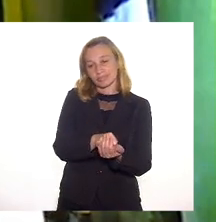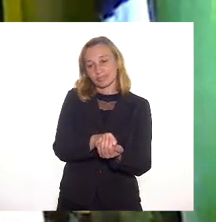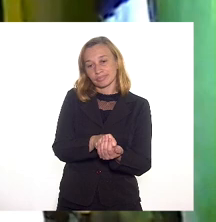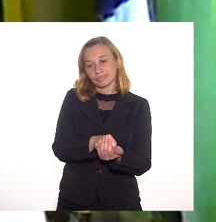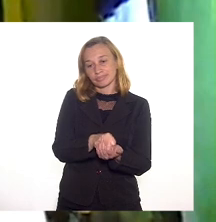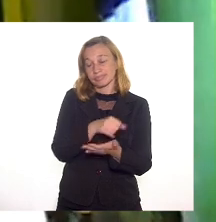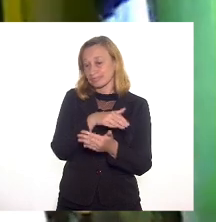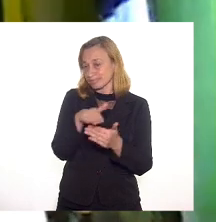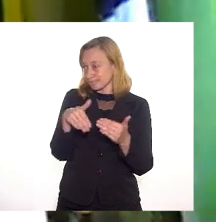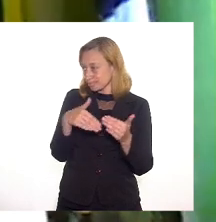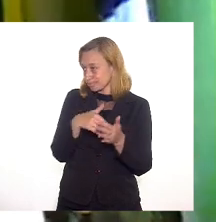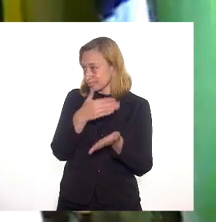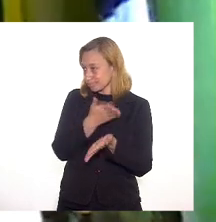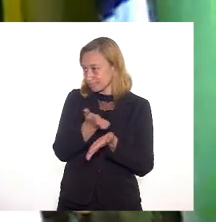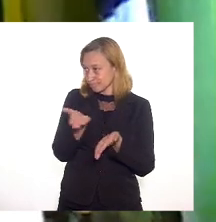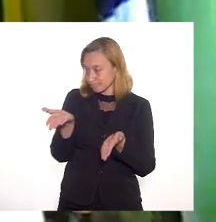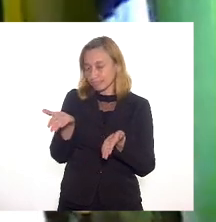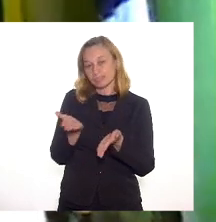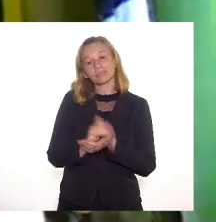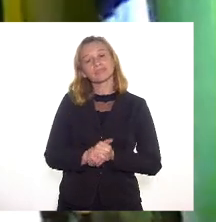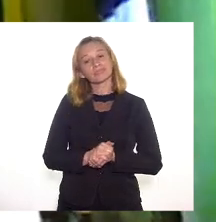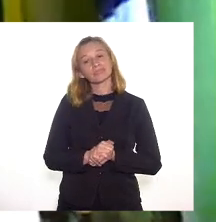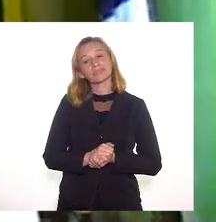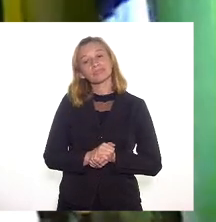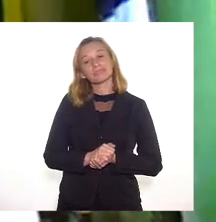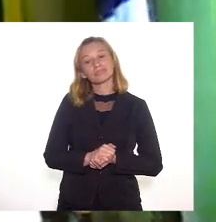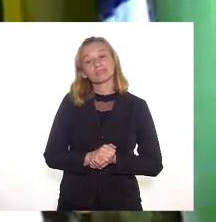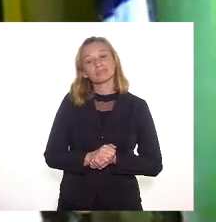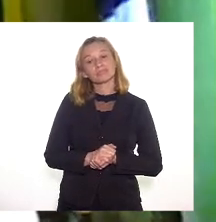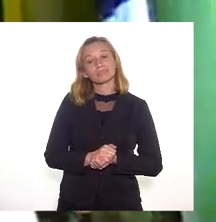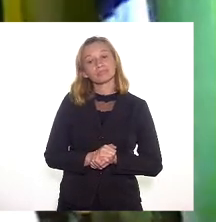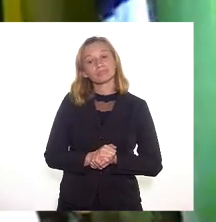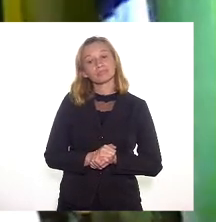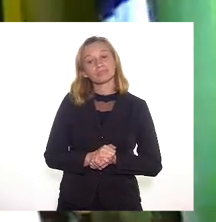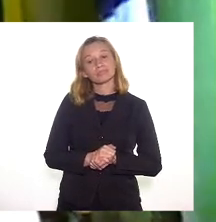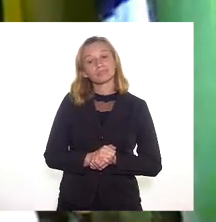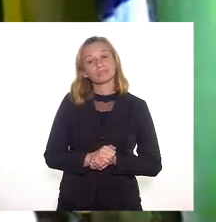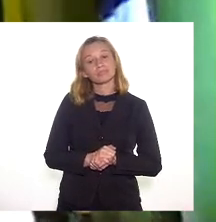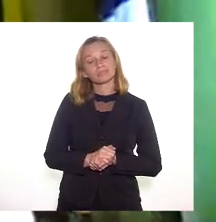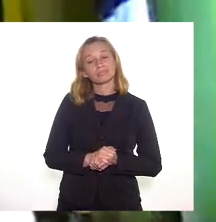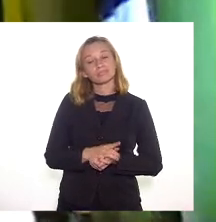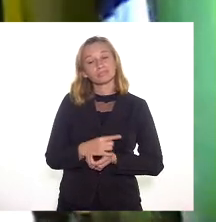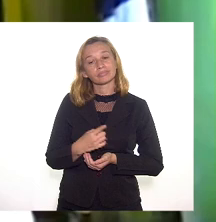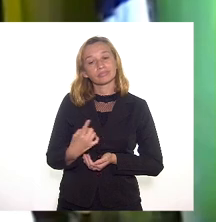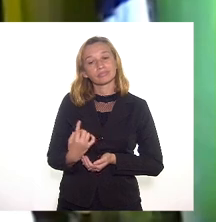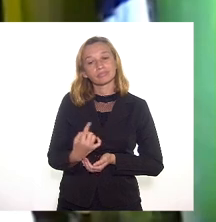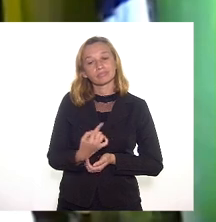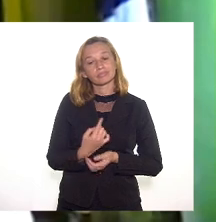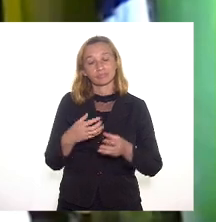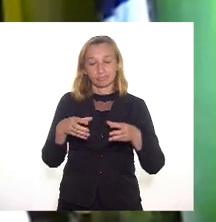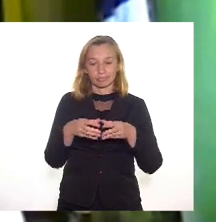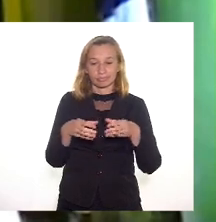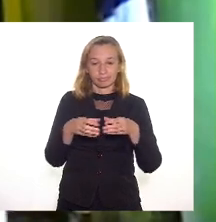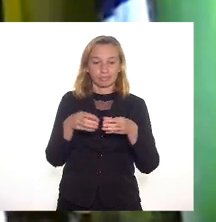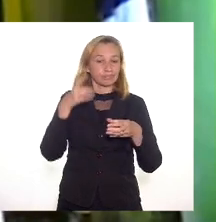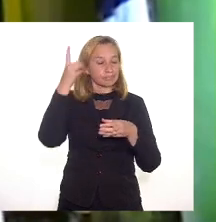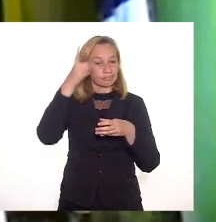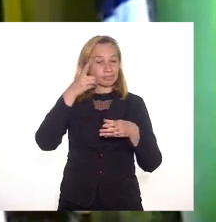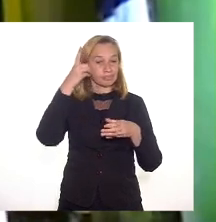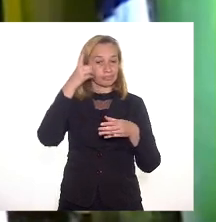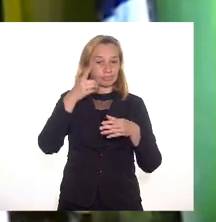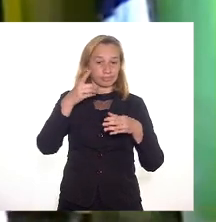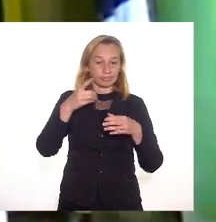todas e todos, que o nosso parlamento está dando uma aula de mulheres